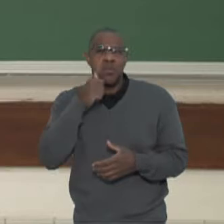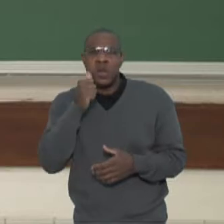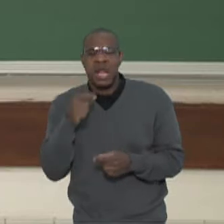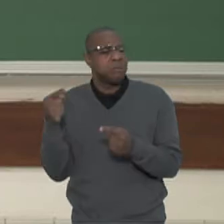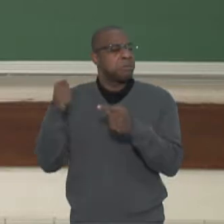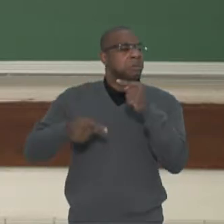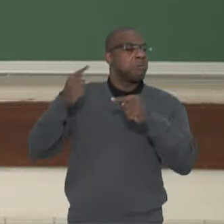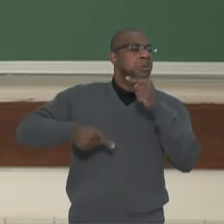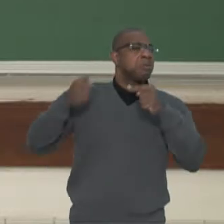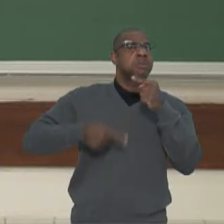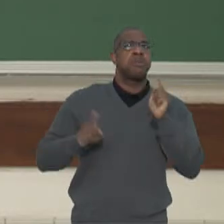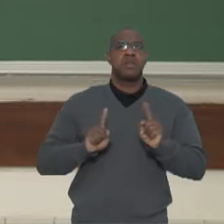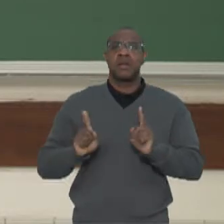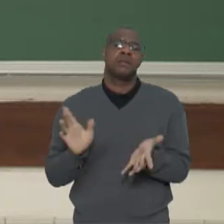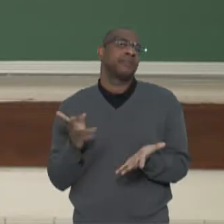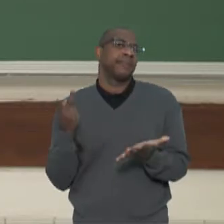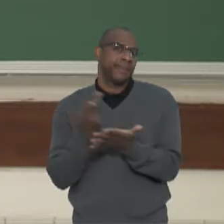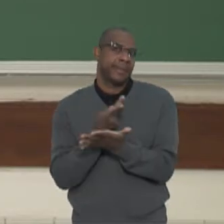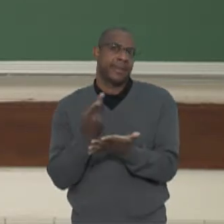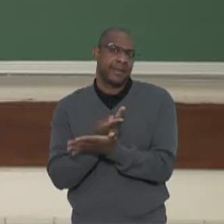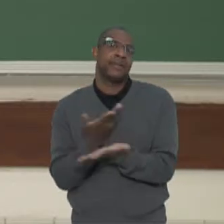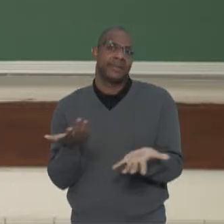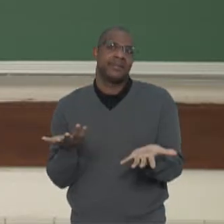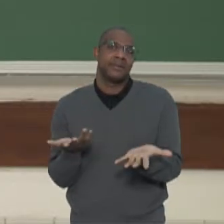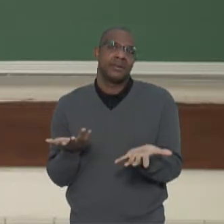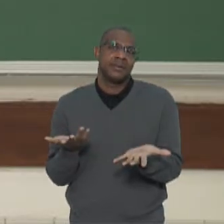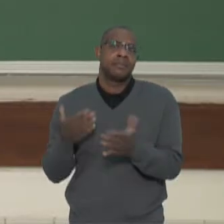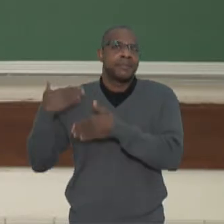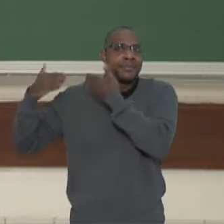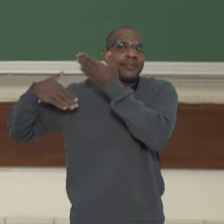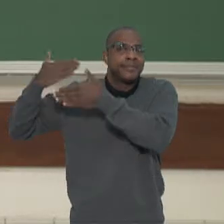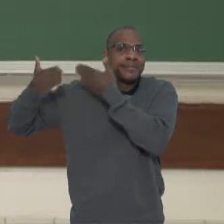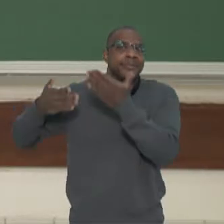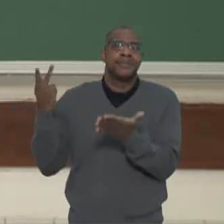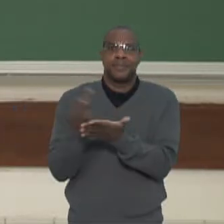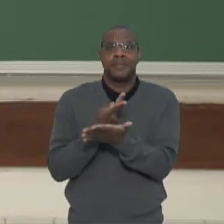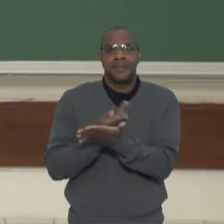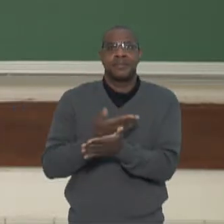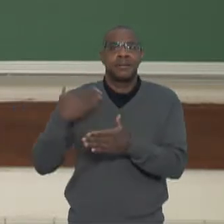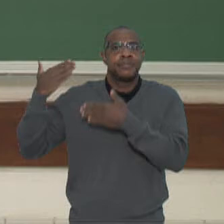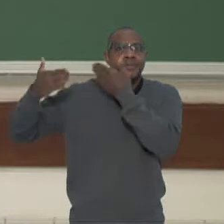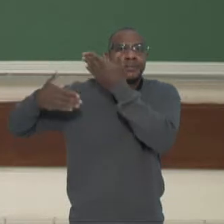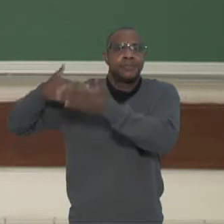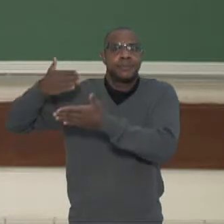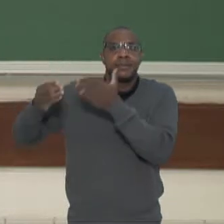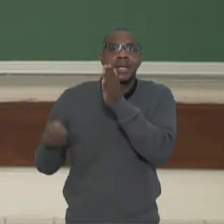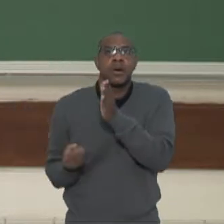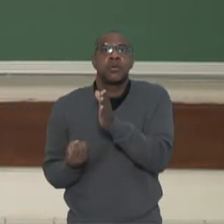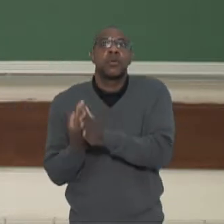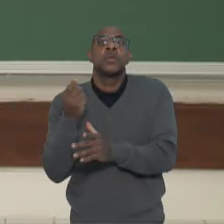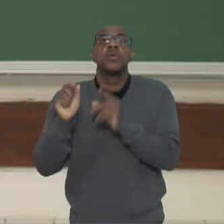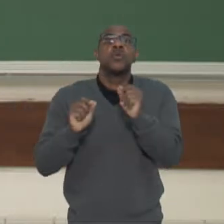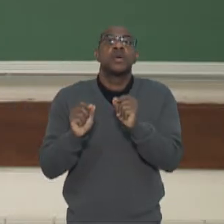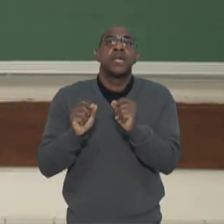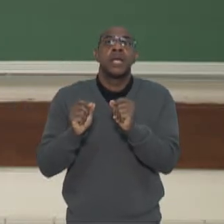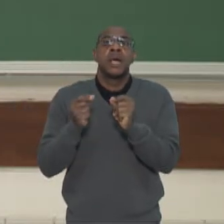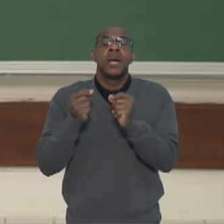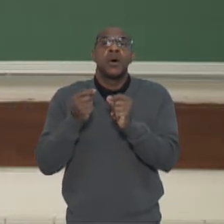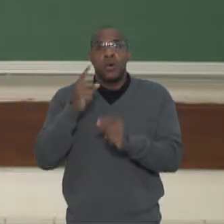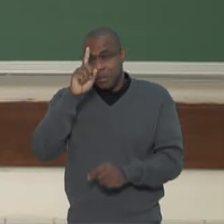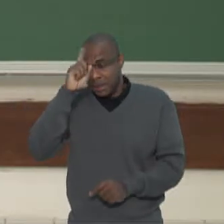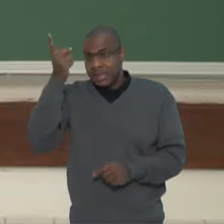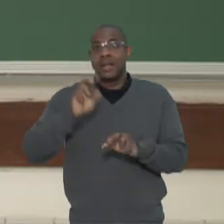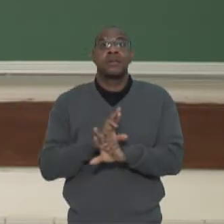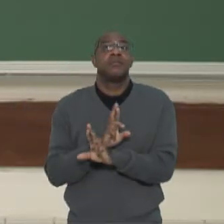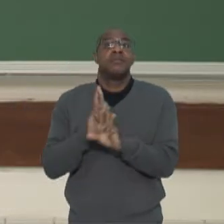essa ideia está sendo desconstruída. Inclusive a nossa seleção brasileira feminina de futebol está de